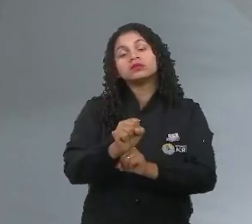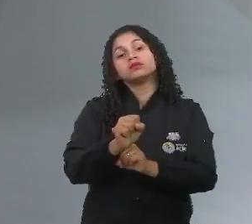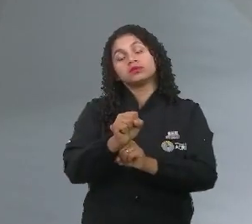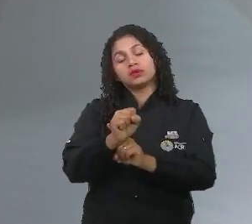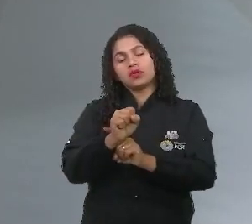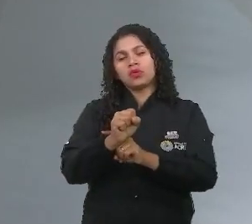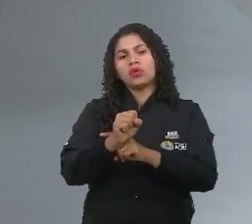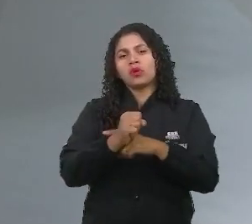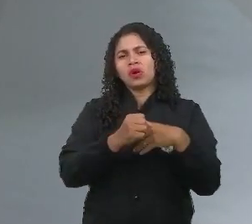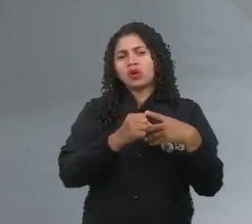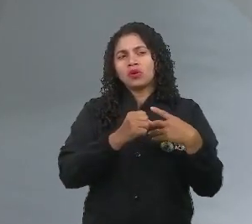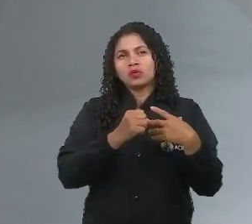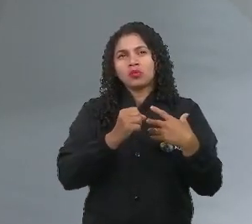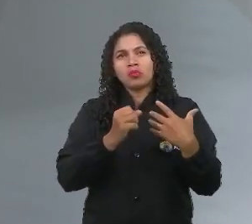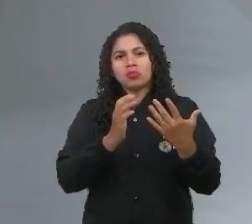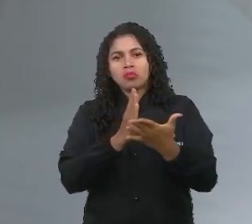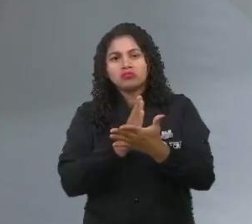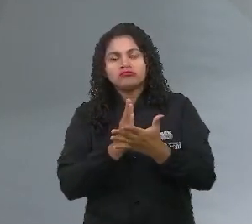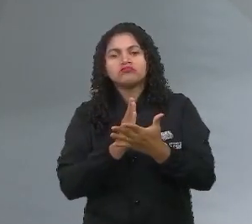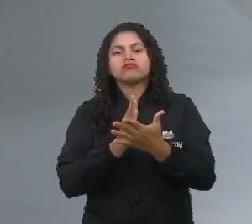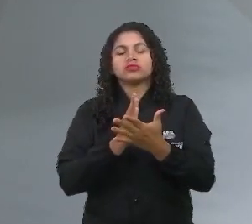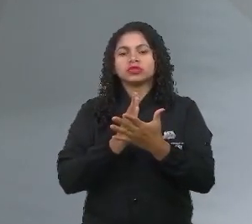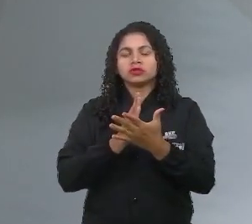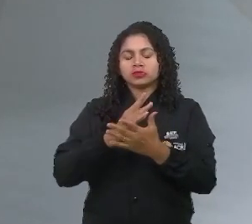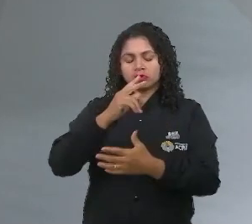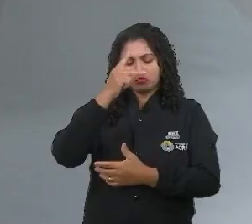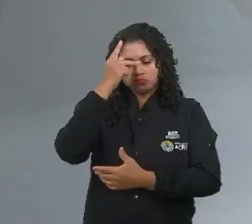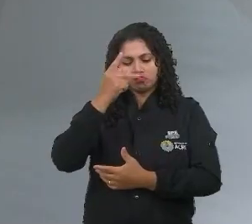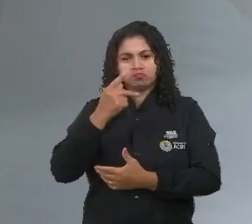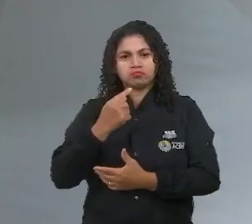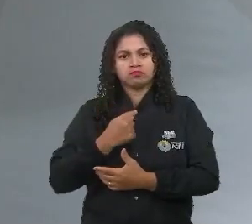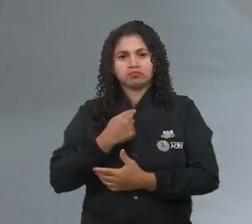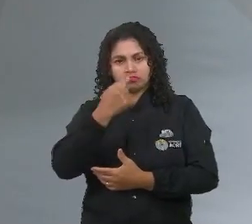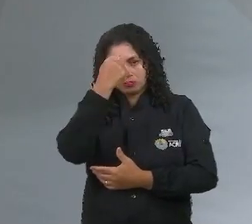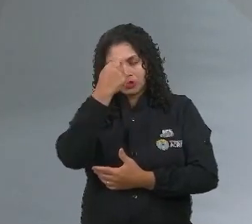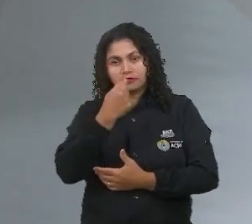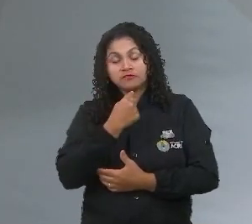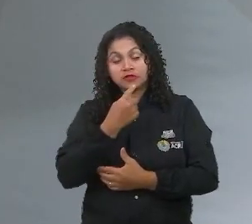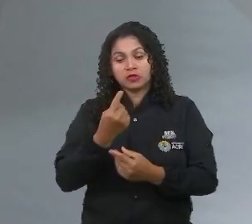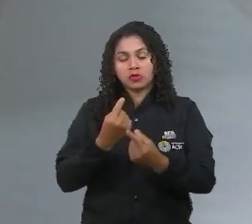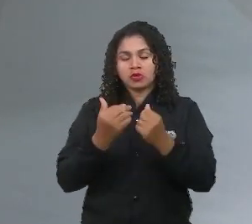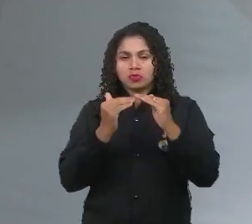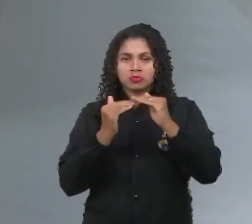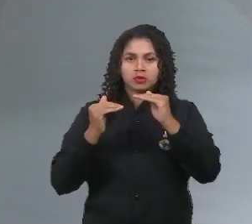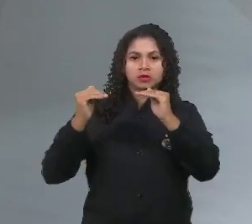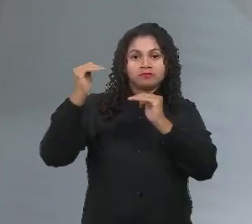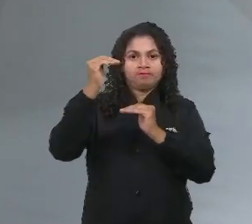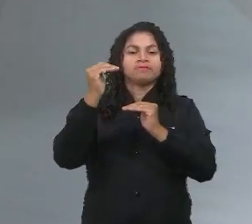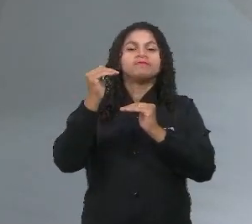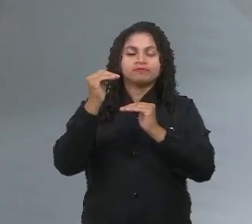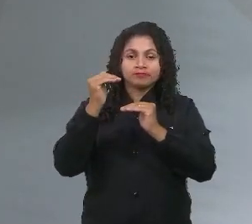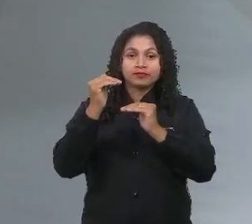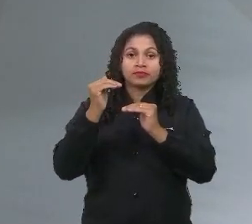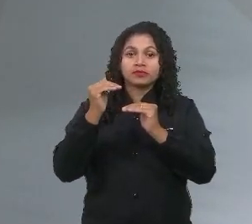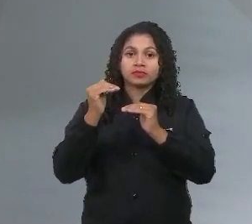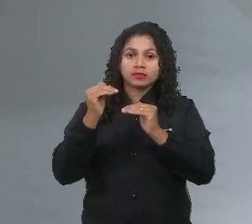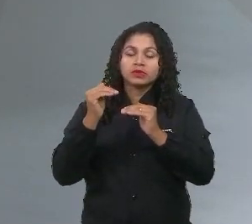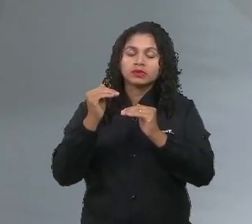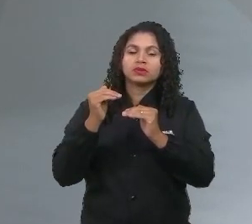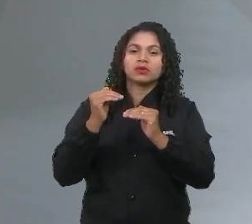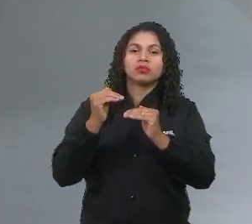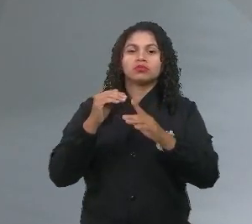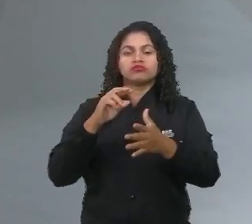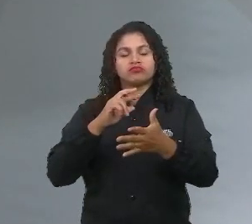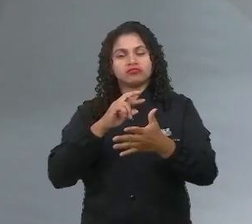vezes estão em um status econômico de superioridade ou pelo simples fato, muitas das